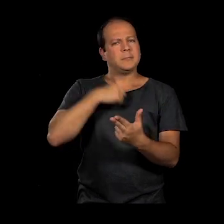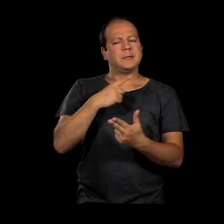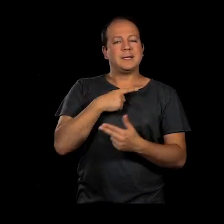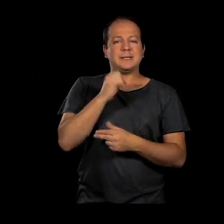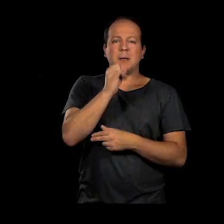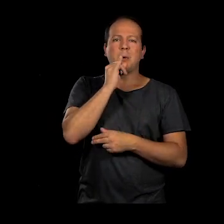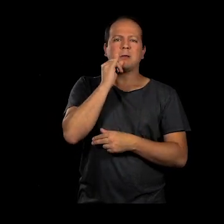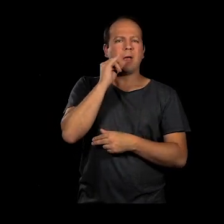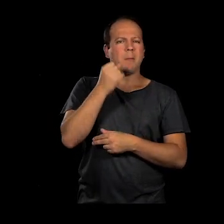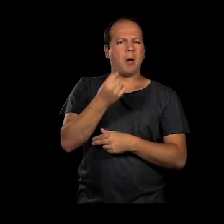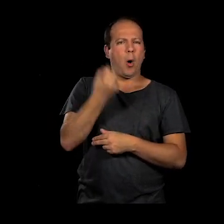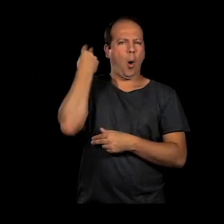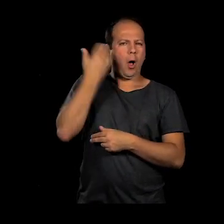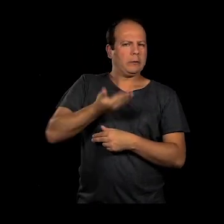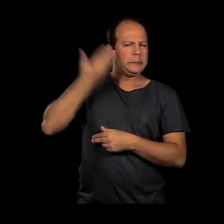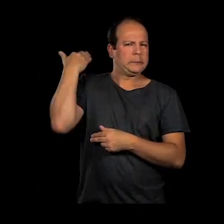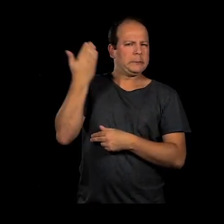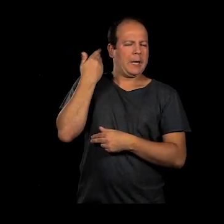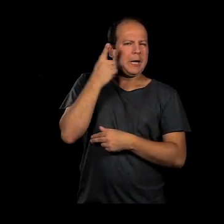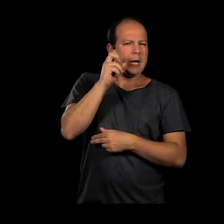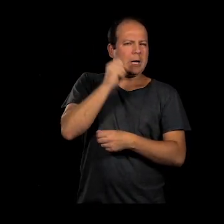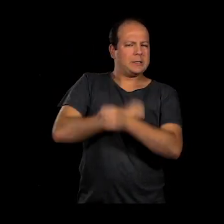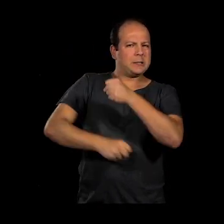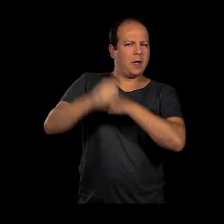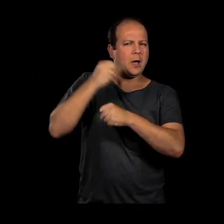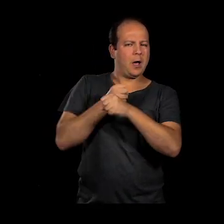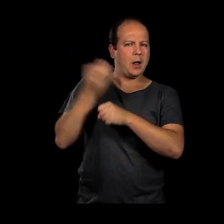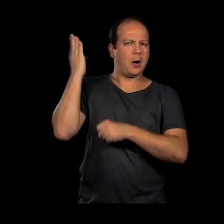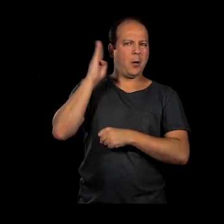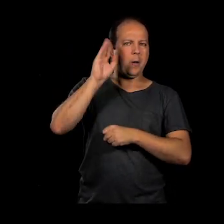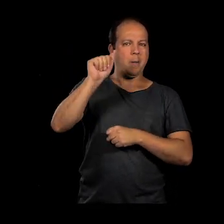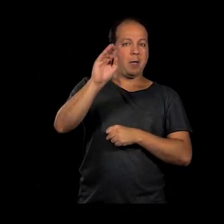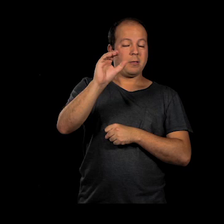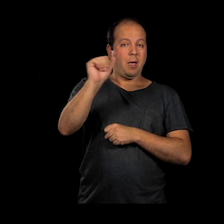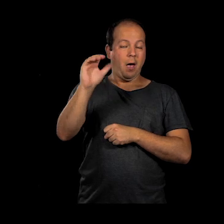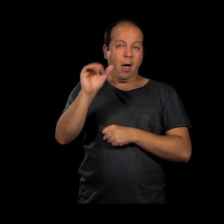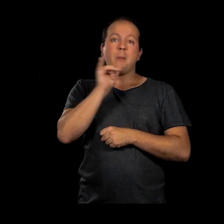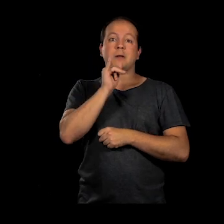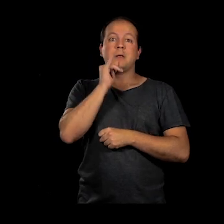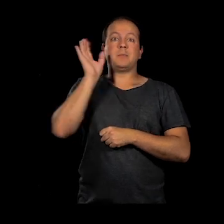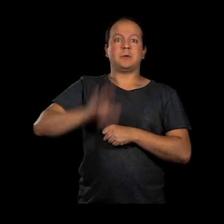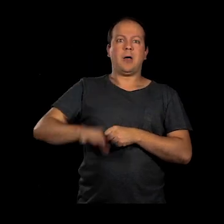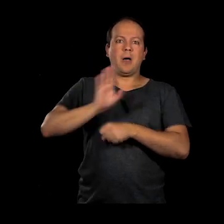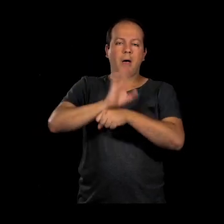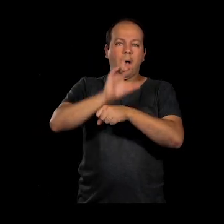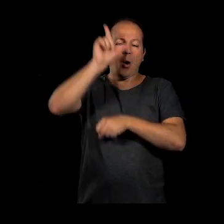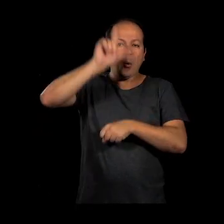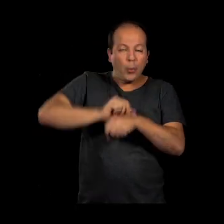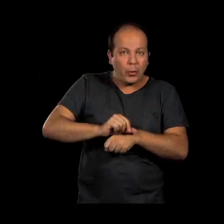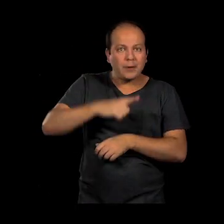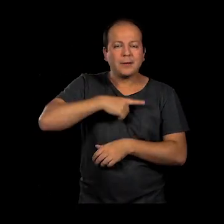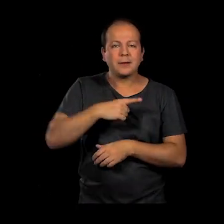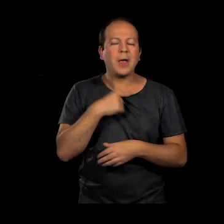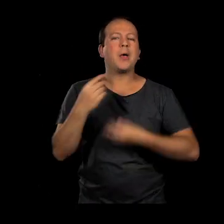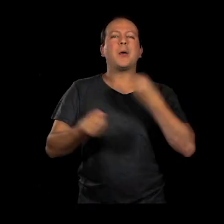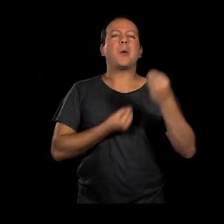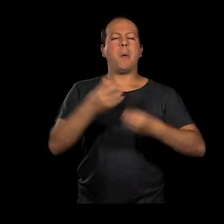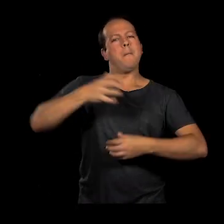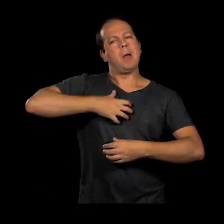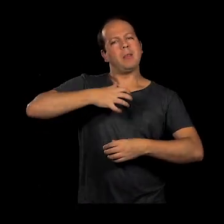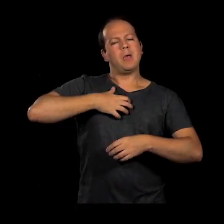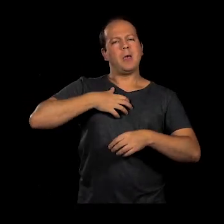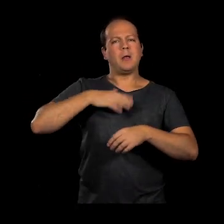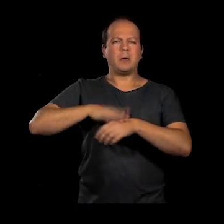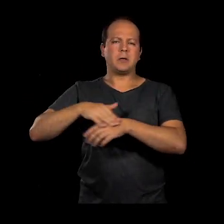você olhar um pouquinho para trás, lá nesses 15 anos, no surgimento da BCA, vem de um grupo que estava fazendo seus curtas, né? De alguma maneira eles estavam